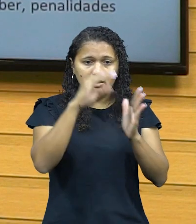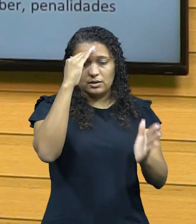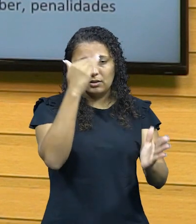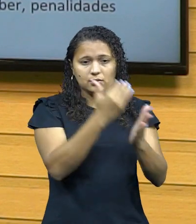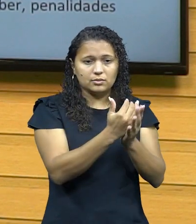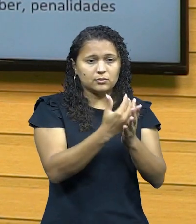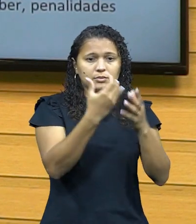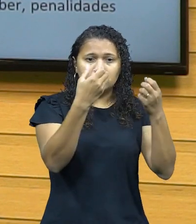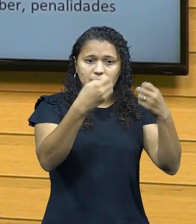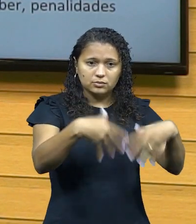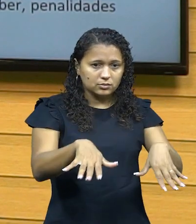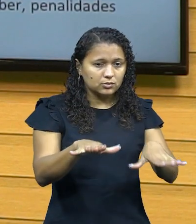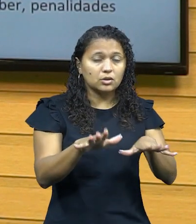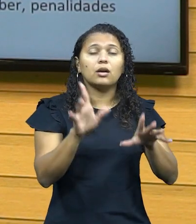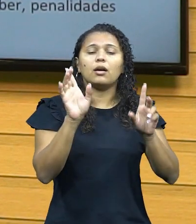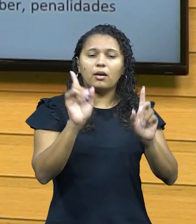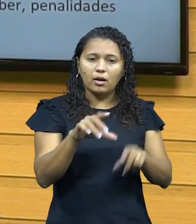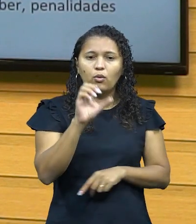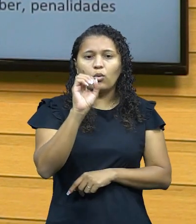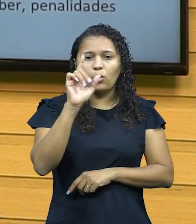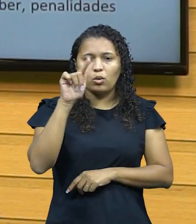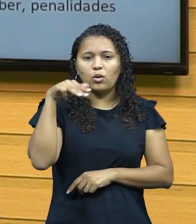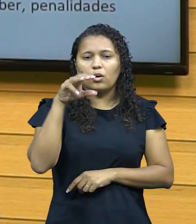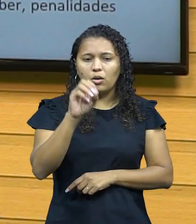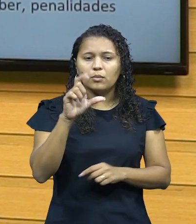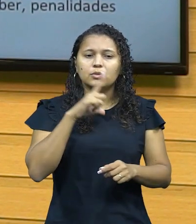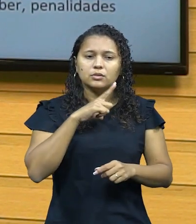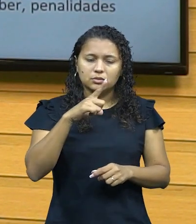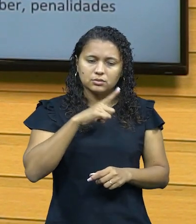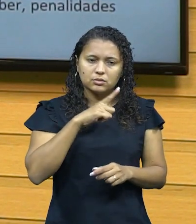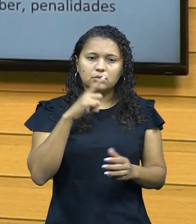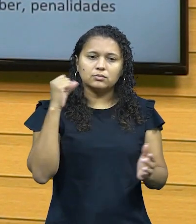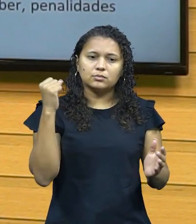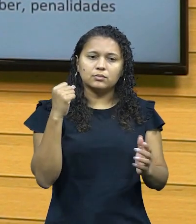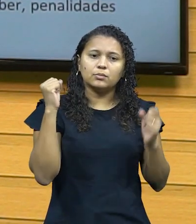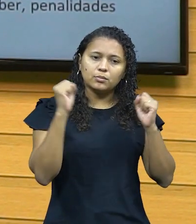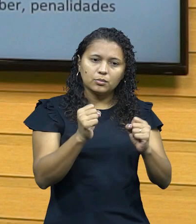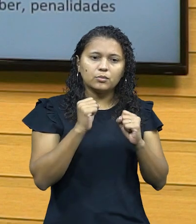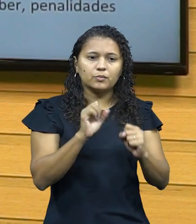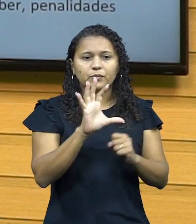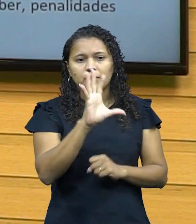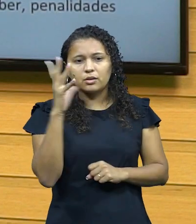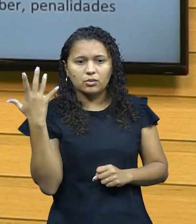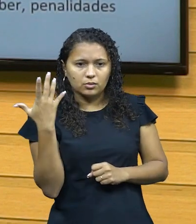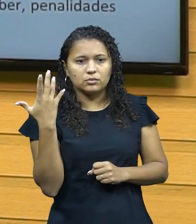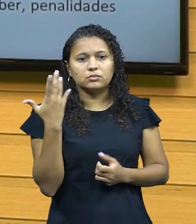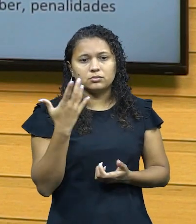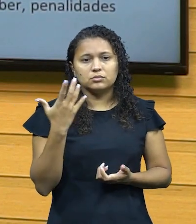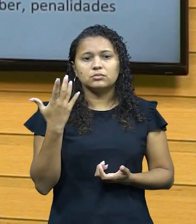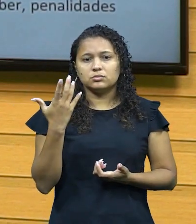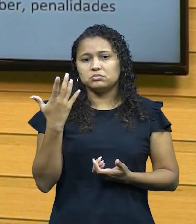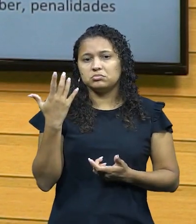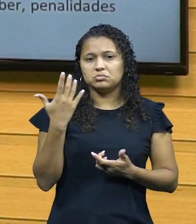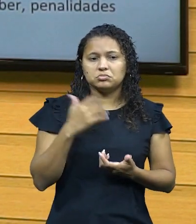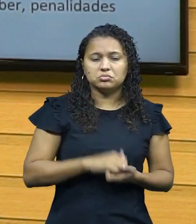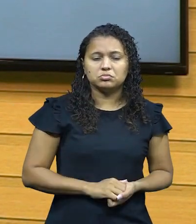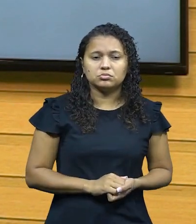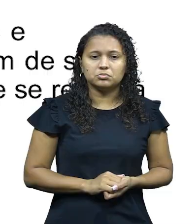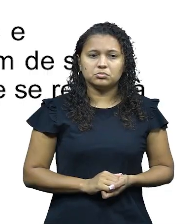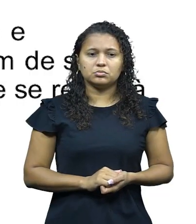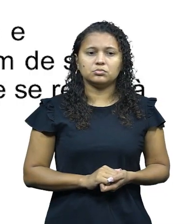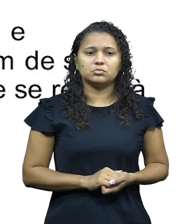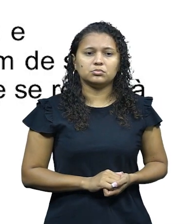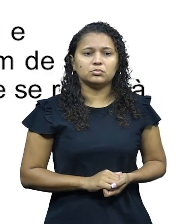a responsabilidade do ógmo quando acontecer uma manipulação indevida com